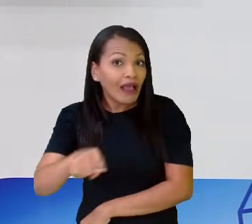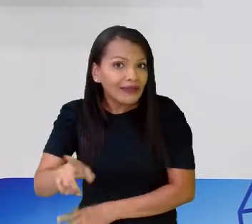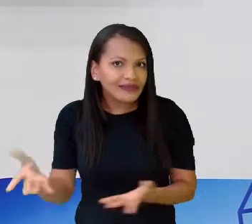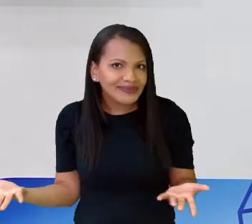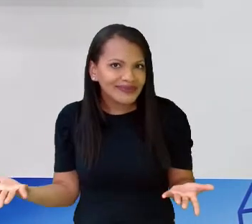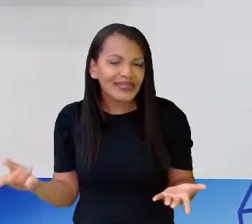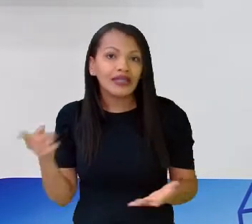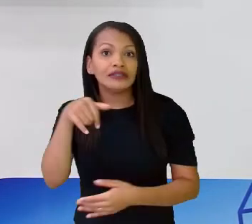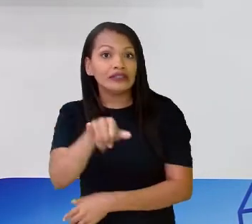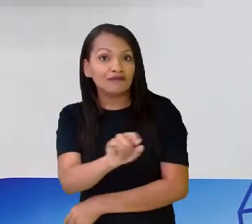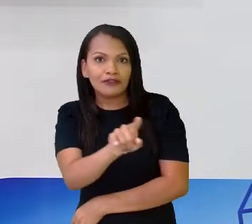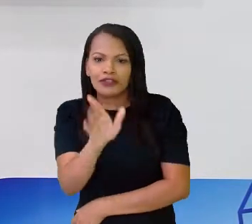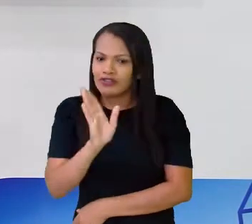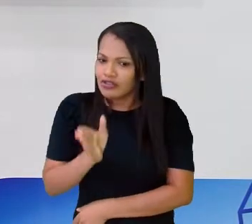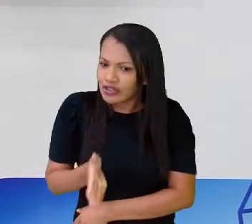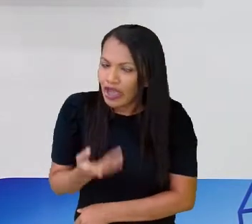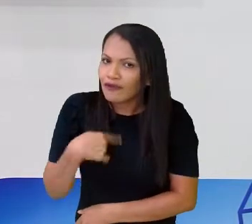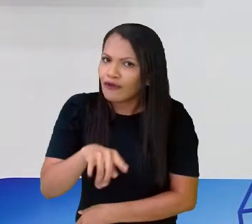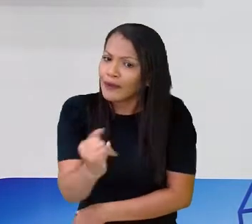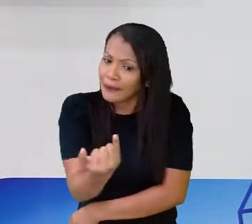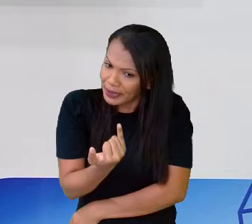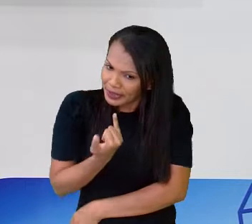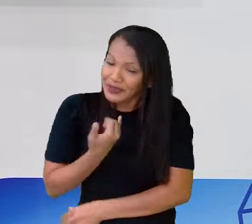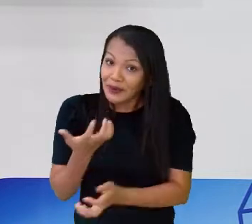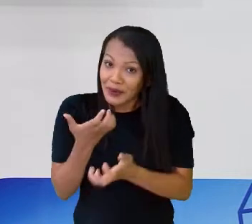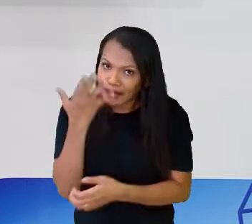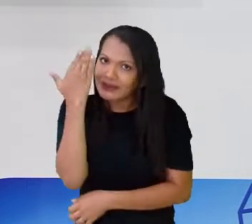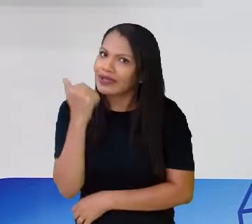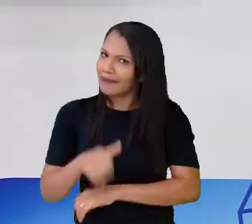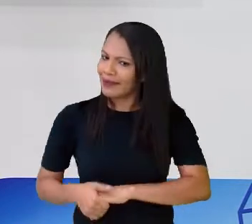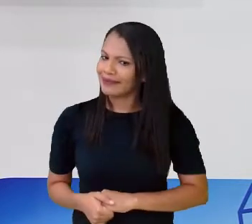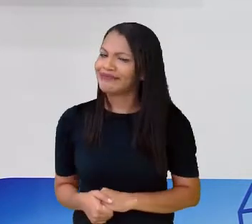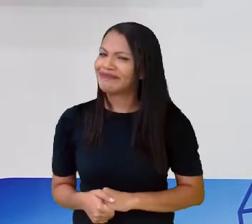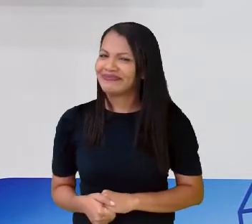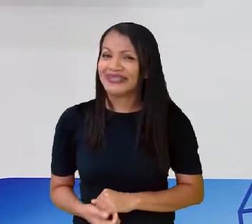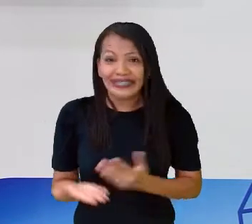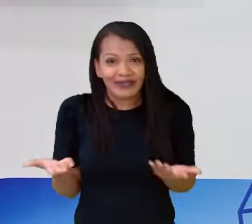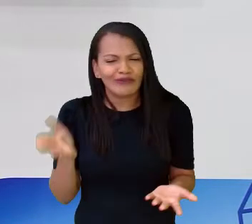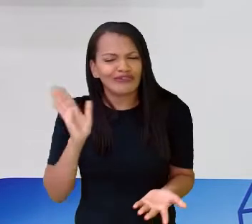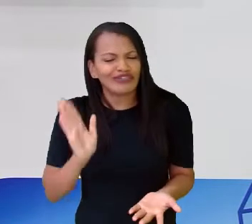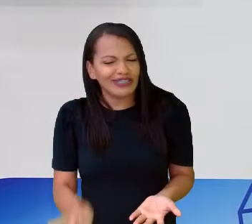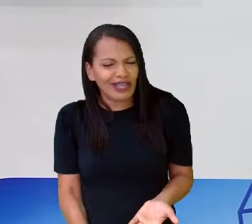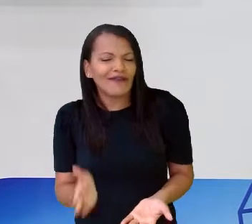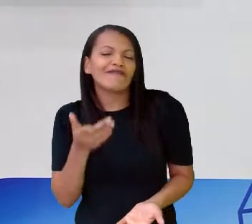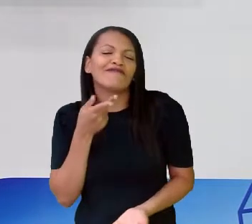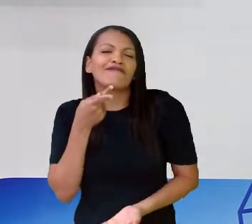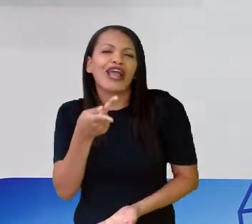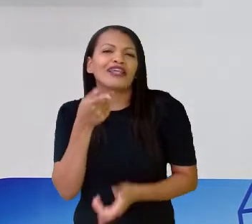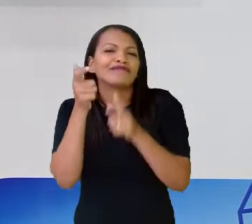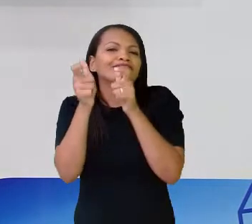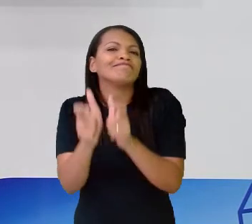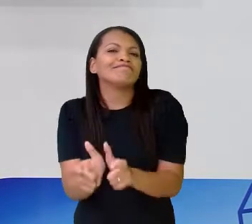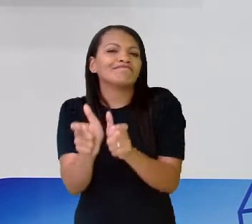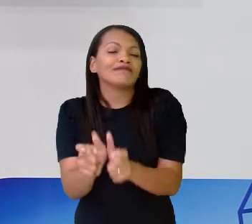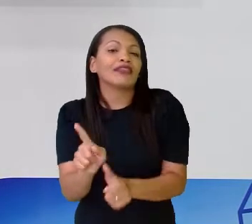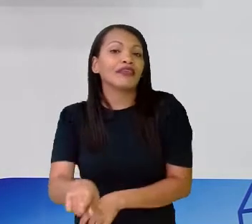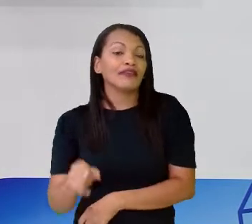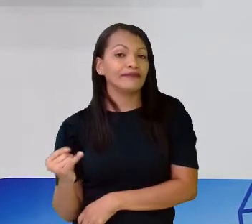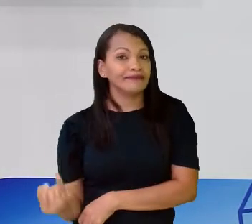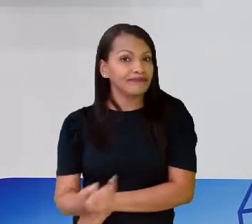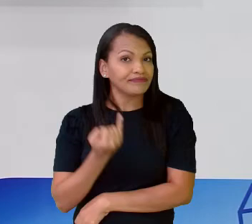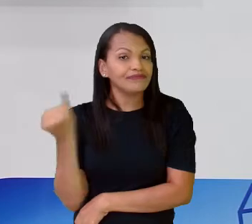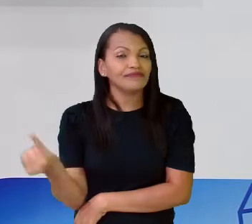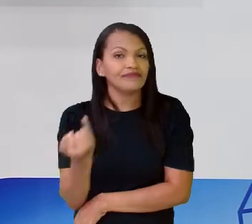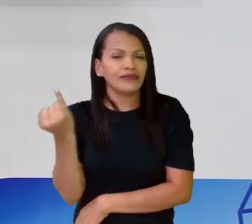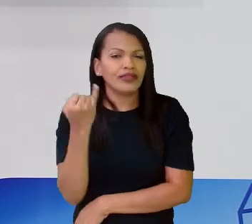Veadeiros, tá? Se você já foi também, conta pra gente que a gente quer saber. Então, já falei muito de lugar e é importante